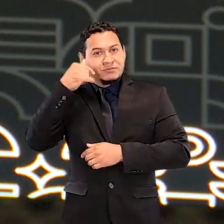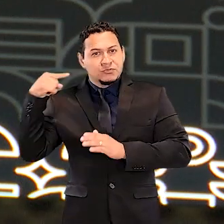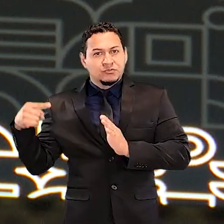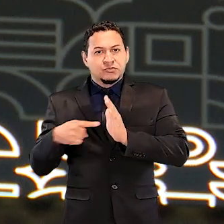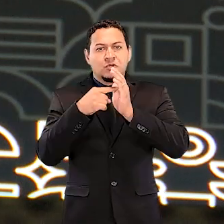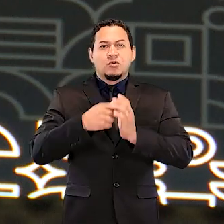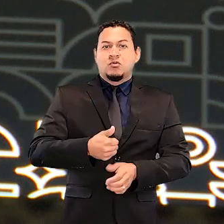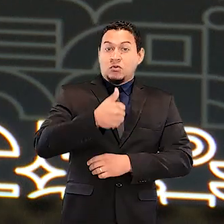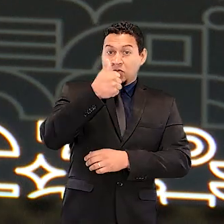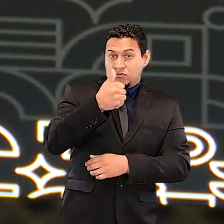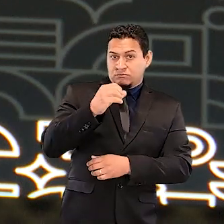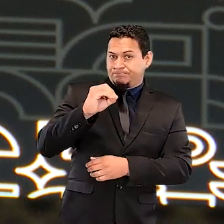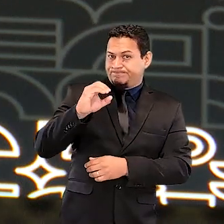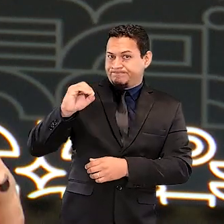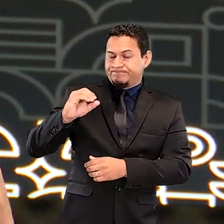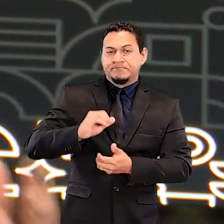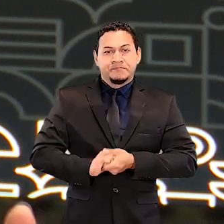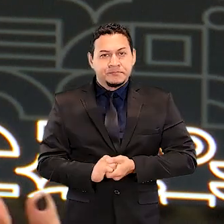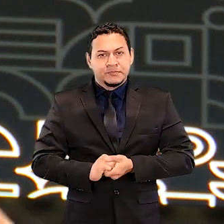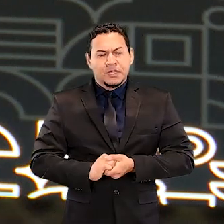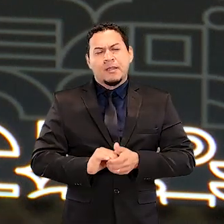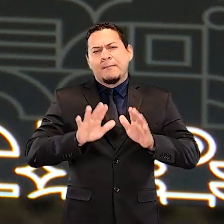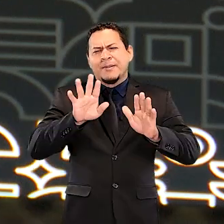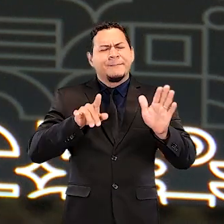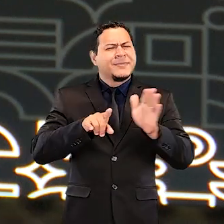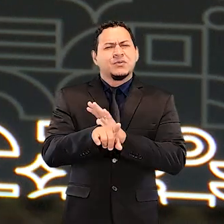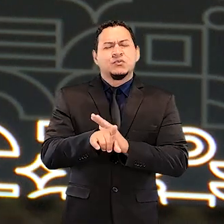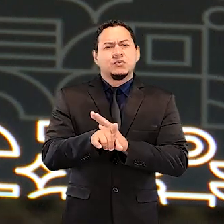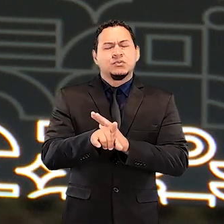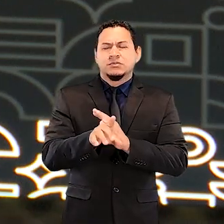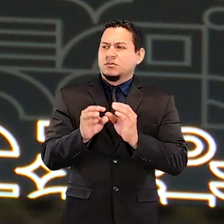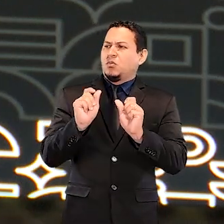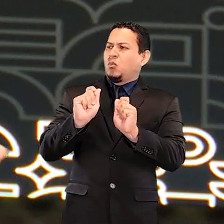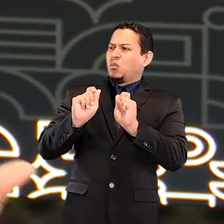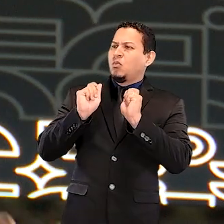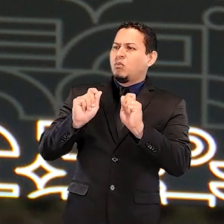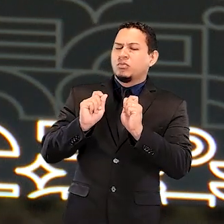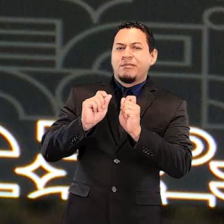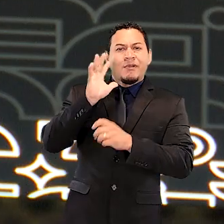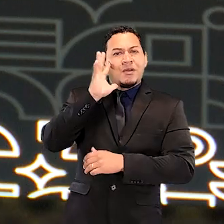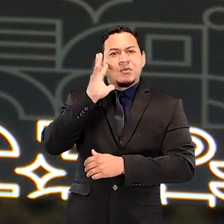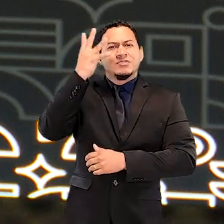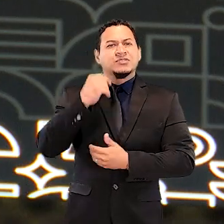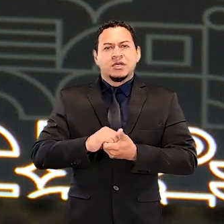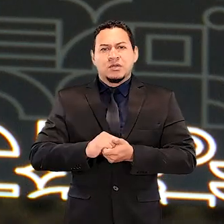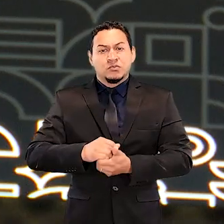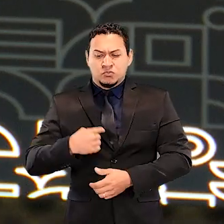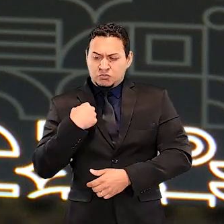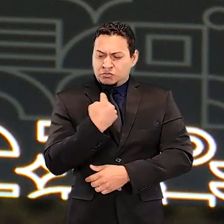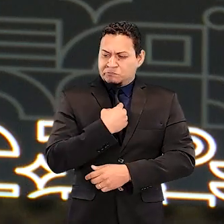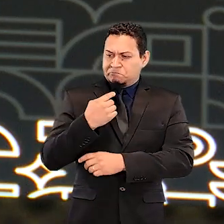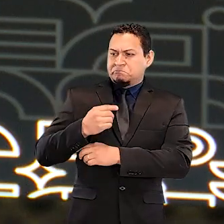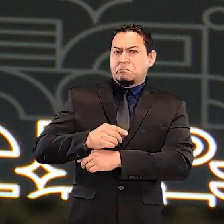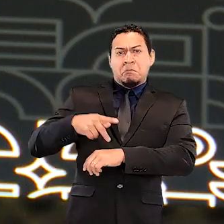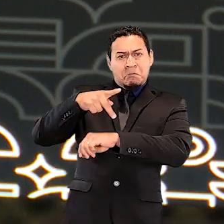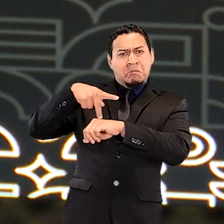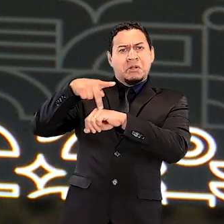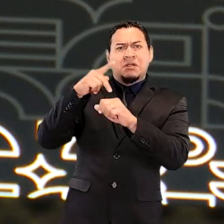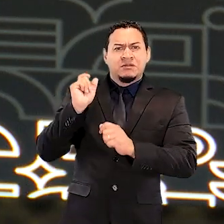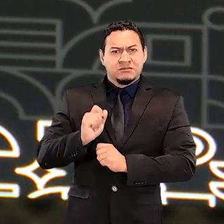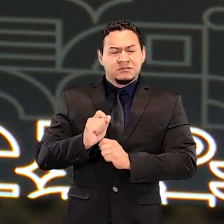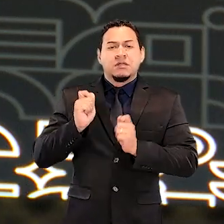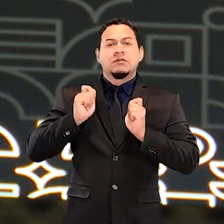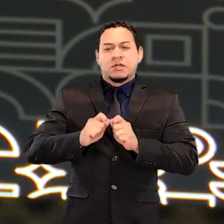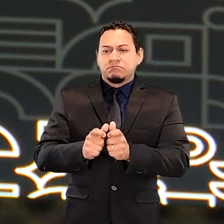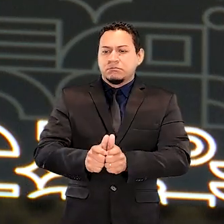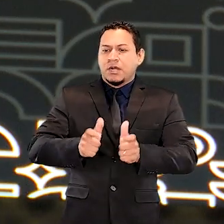o 190. E aí vem a pergunta, o que está acontecendo com o nosso país, que tem